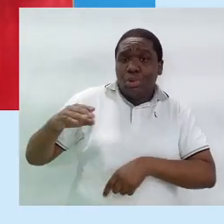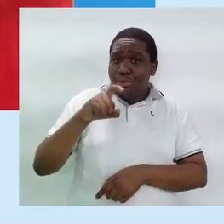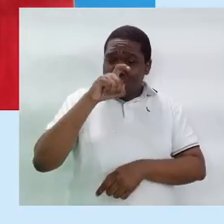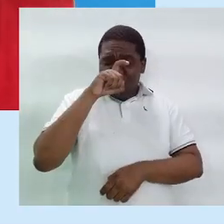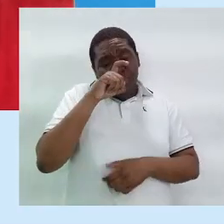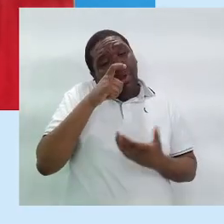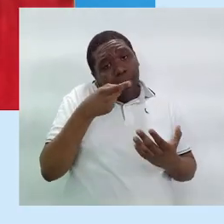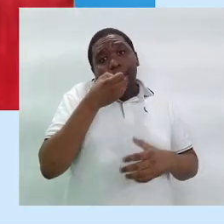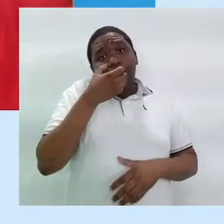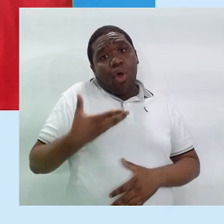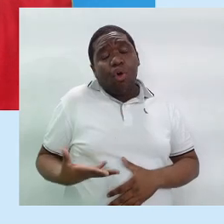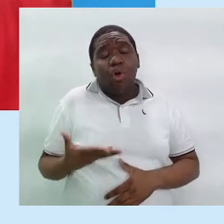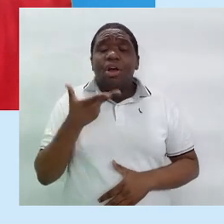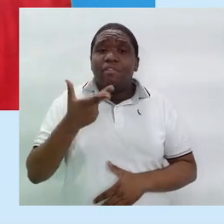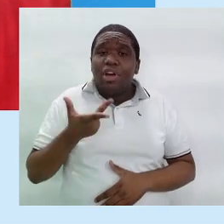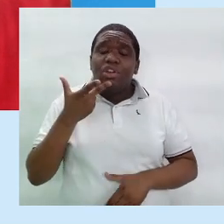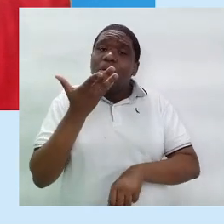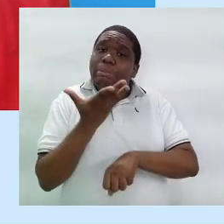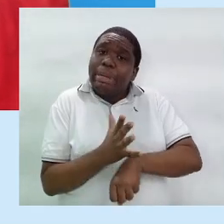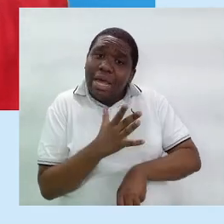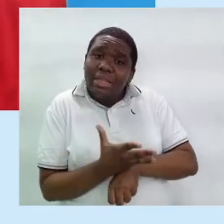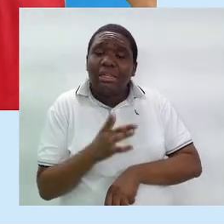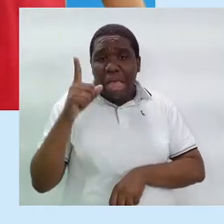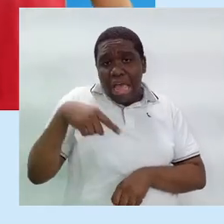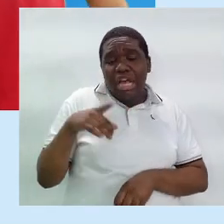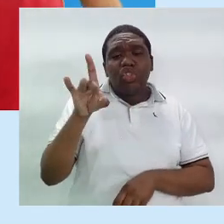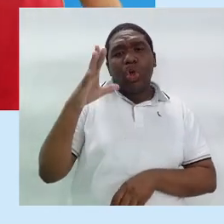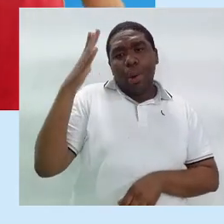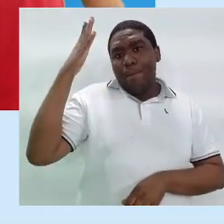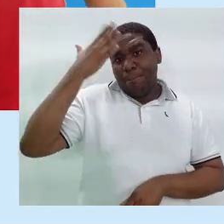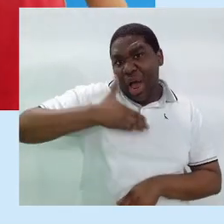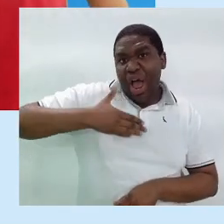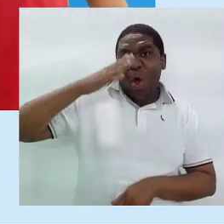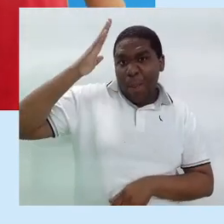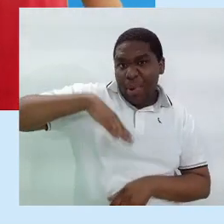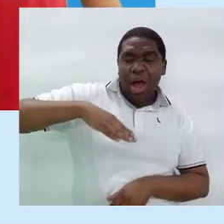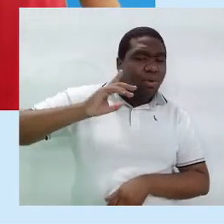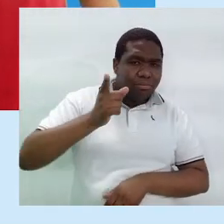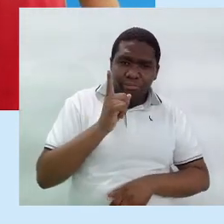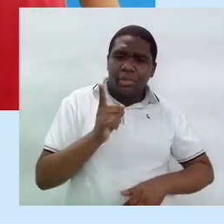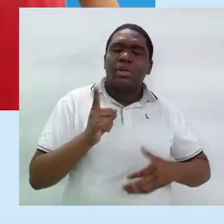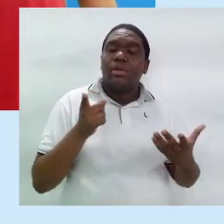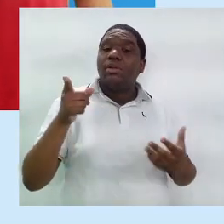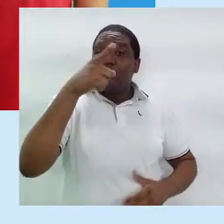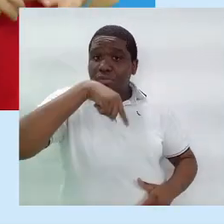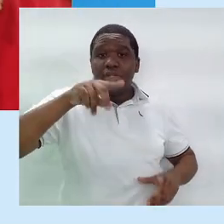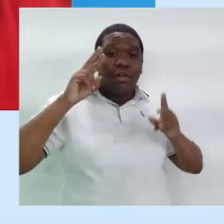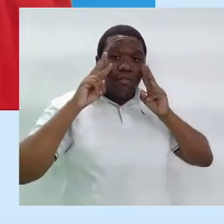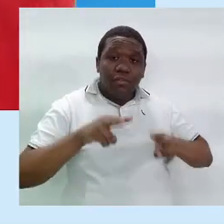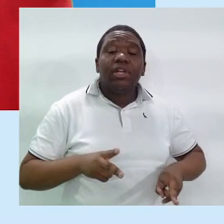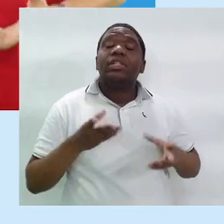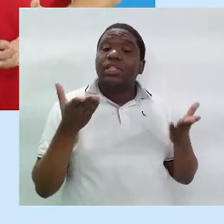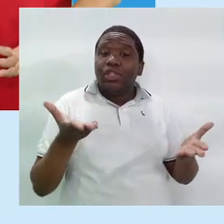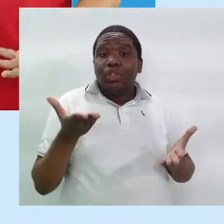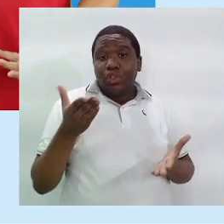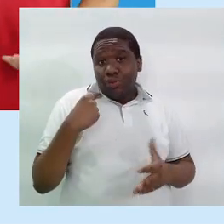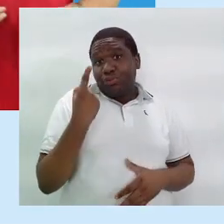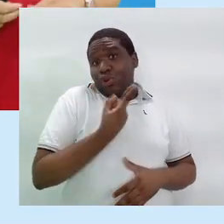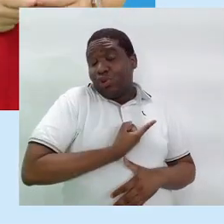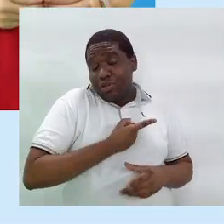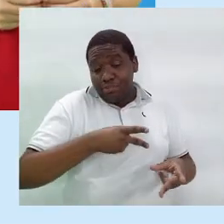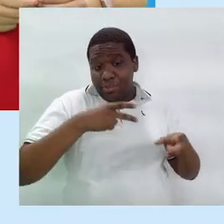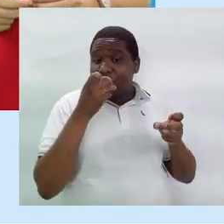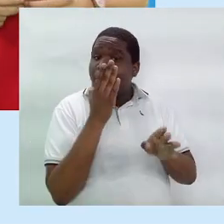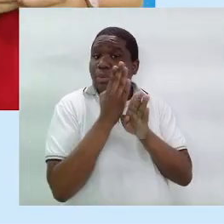prática, ela é associada ao mal. Vejam só a questão que nós temos quando nós não conhecemos